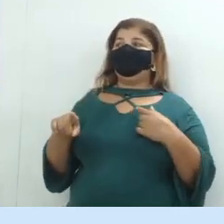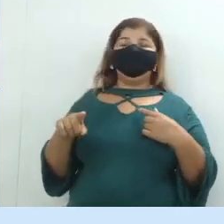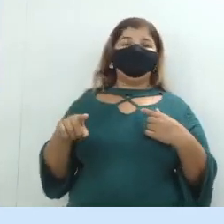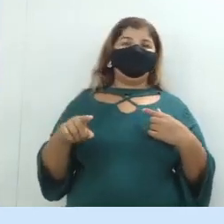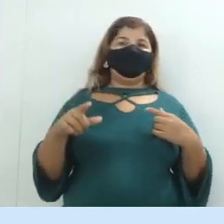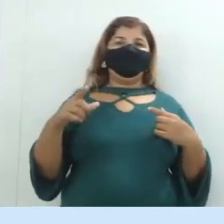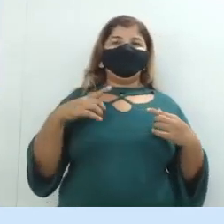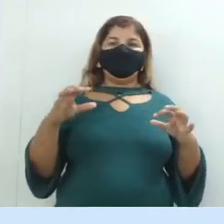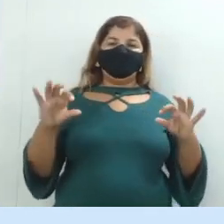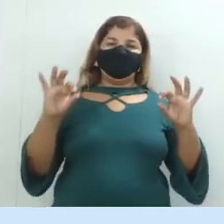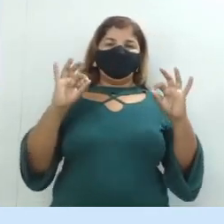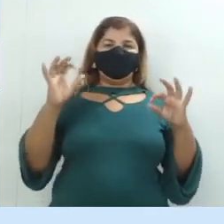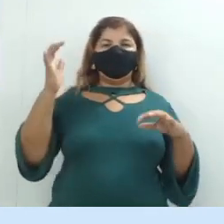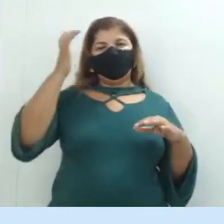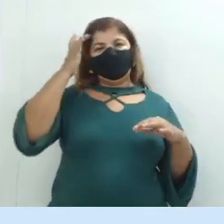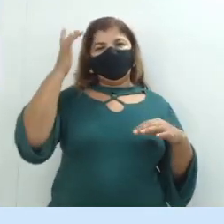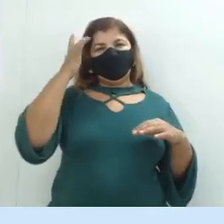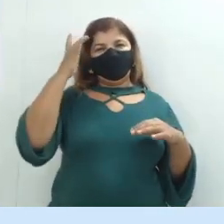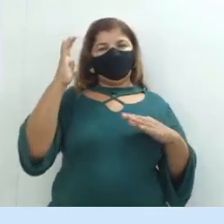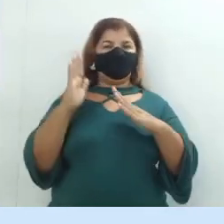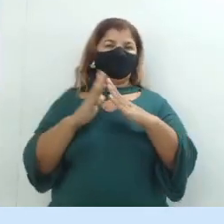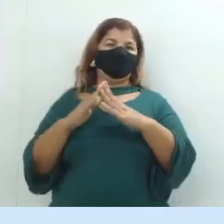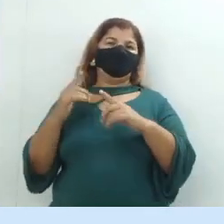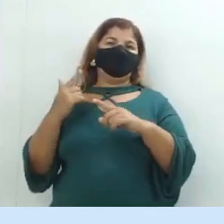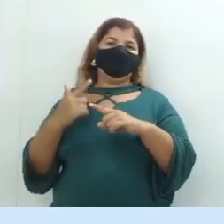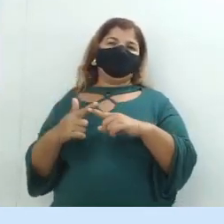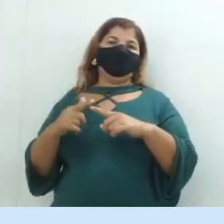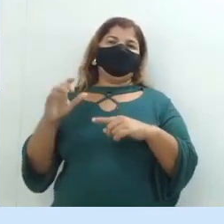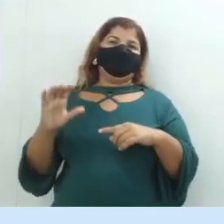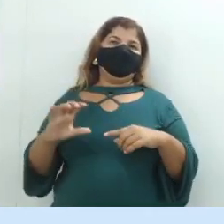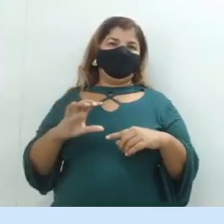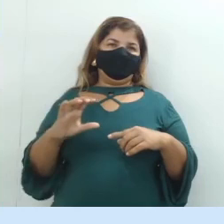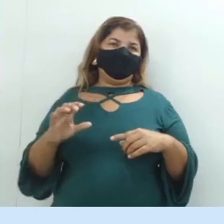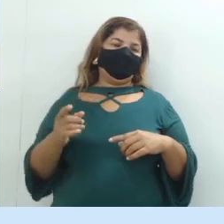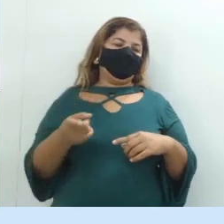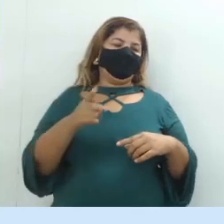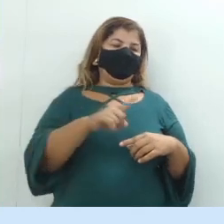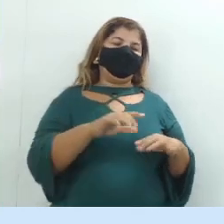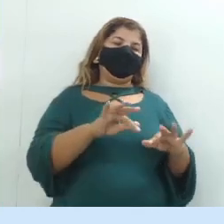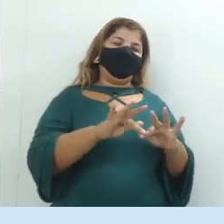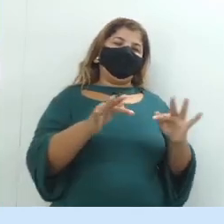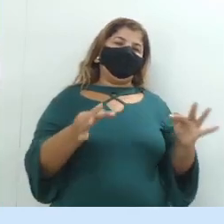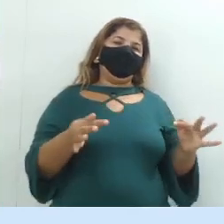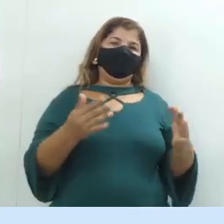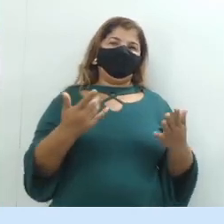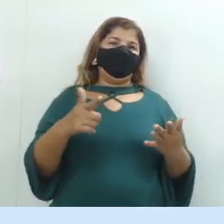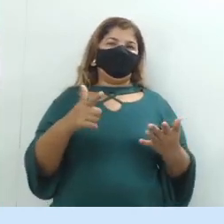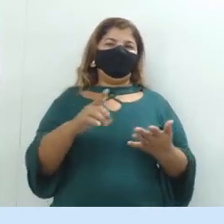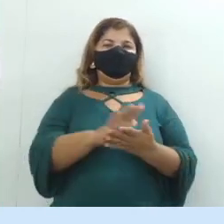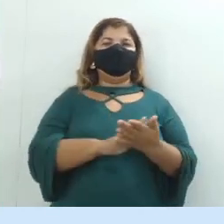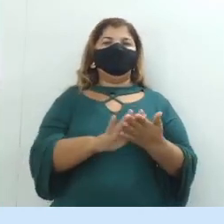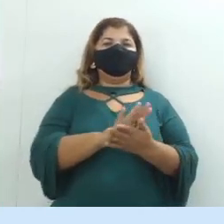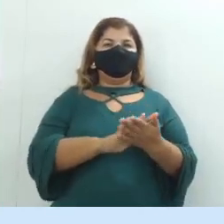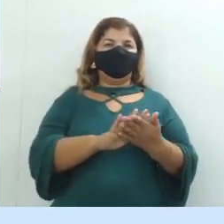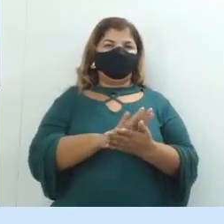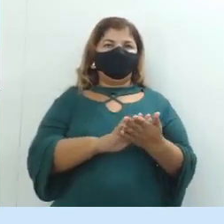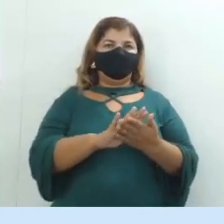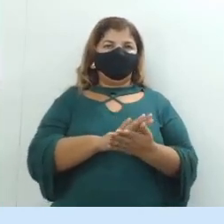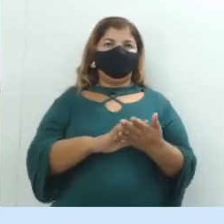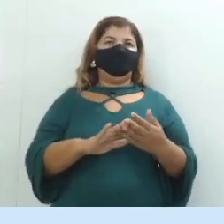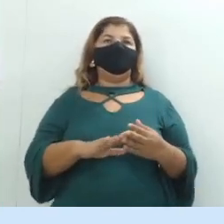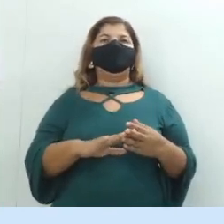vida de luxo em relação àqueles que mais humildes, não tinham quase nada, né? Então, vamos lá. Os